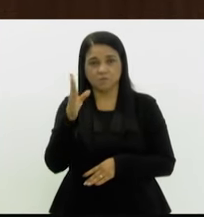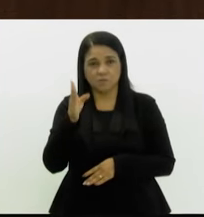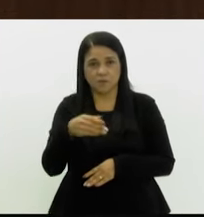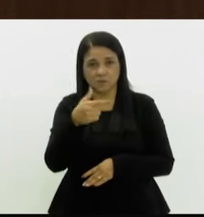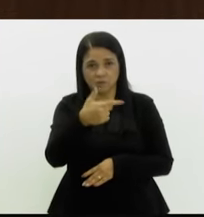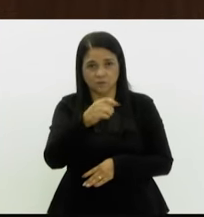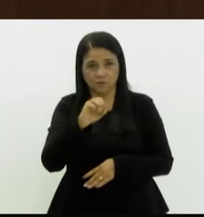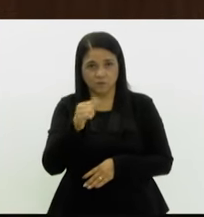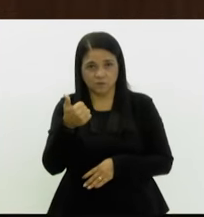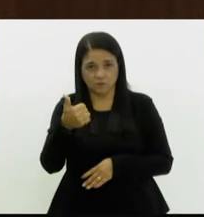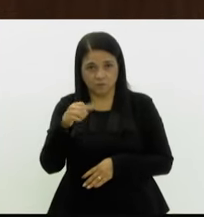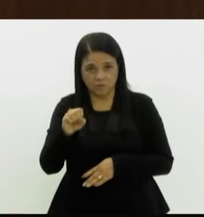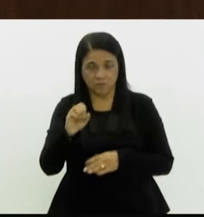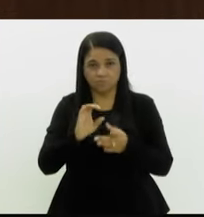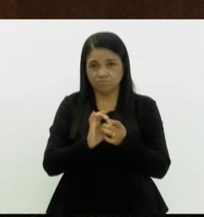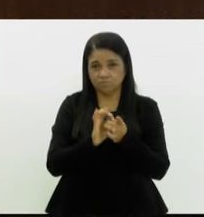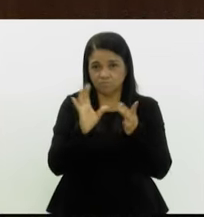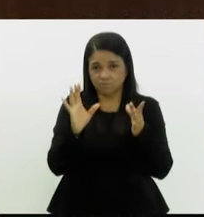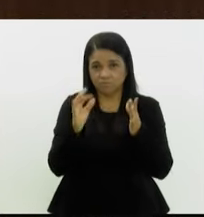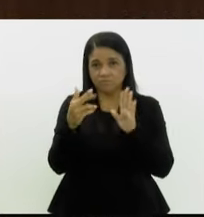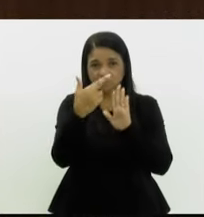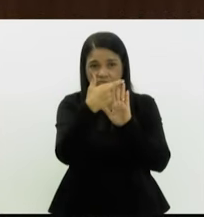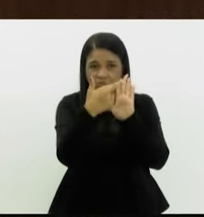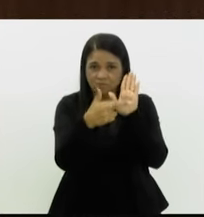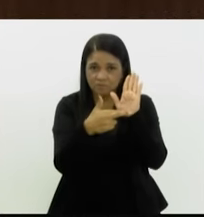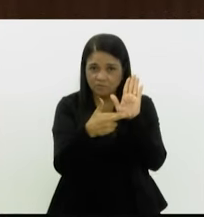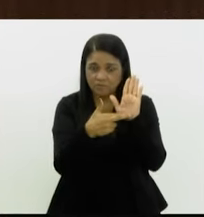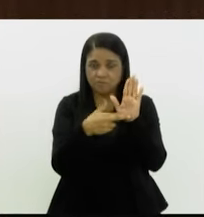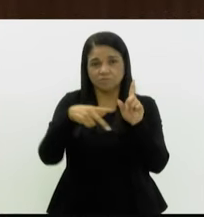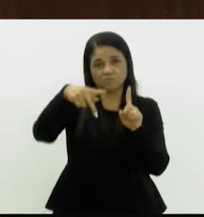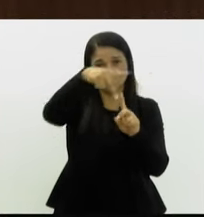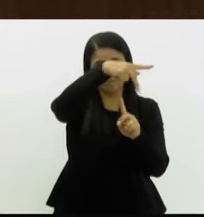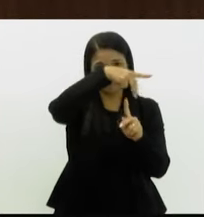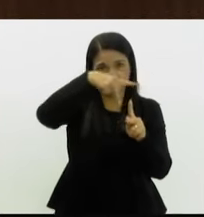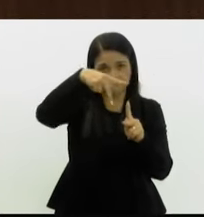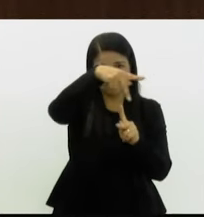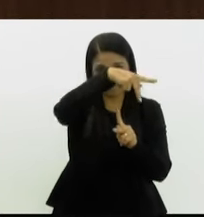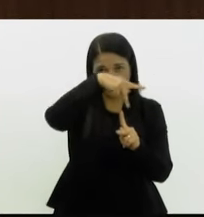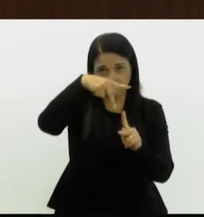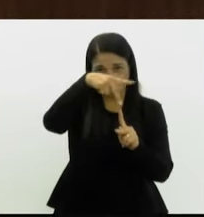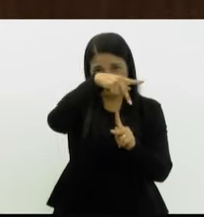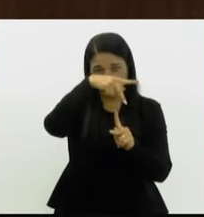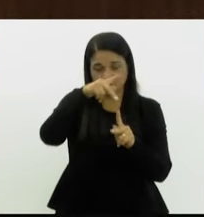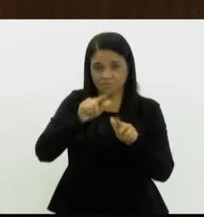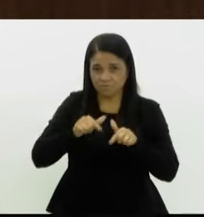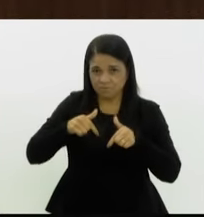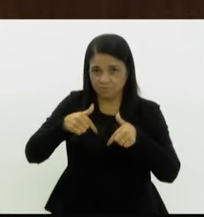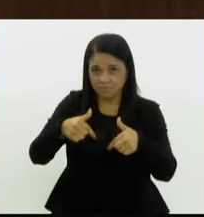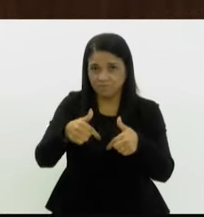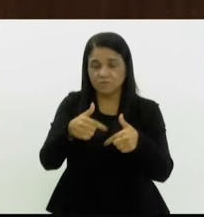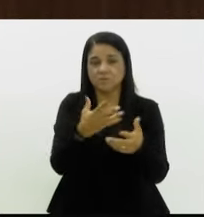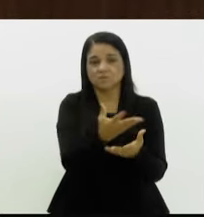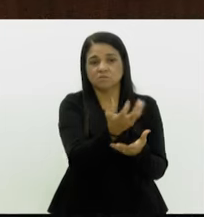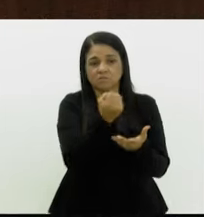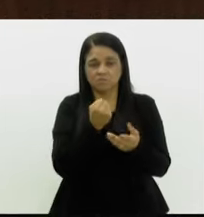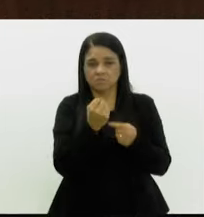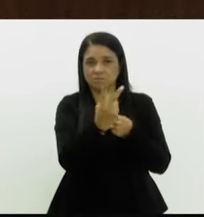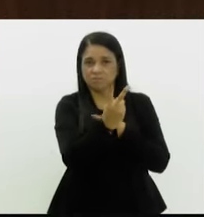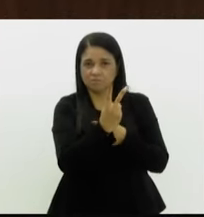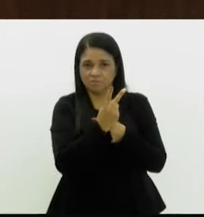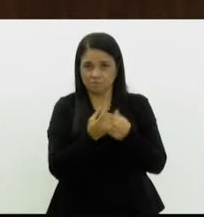que autorizou os regimes próprios de previdência a realização de operações de empréstimo consignados